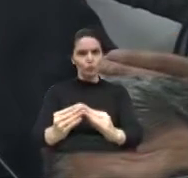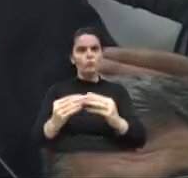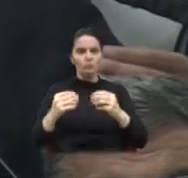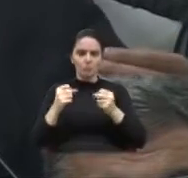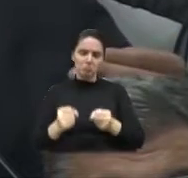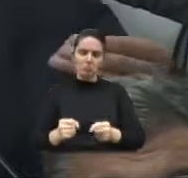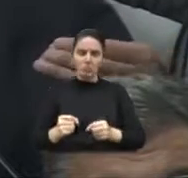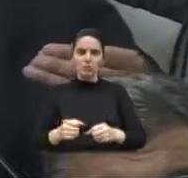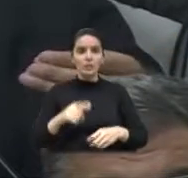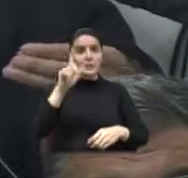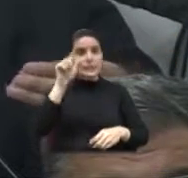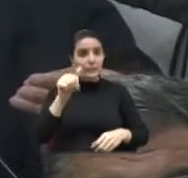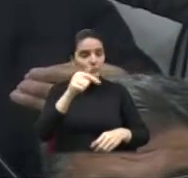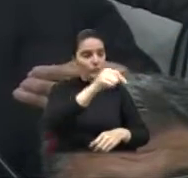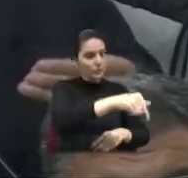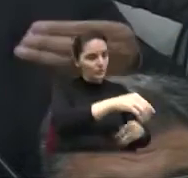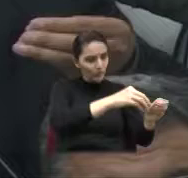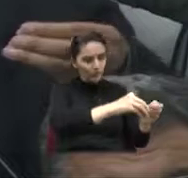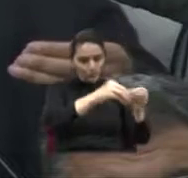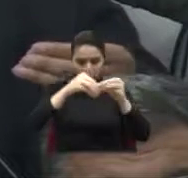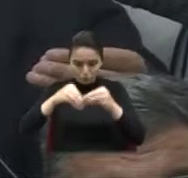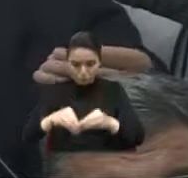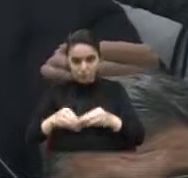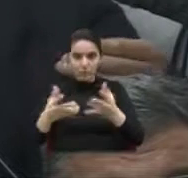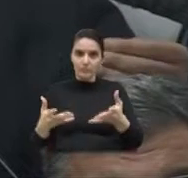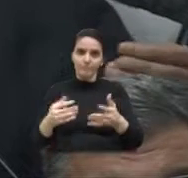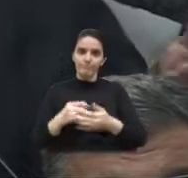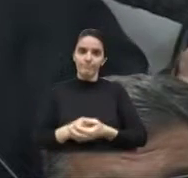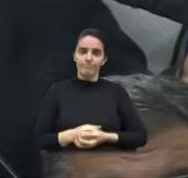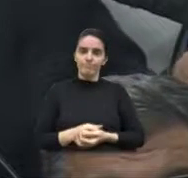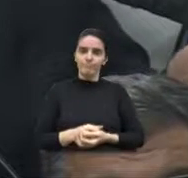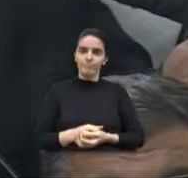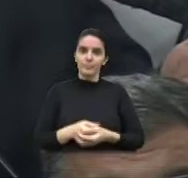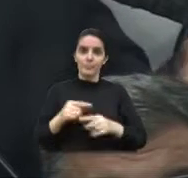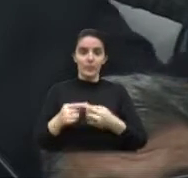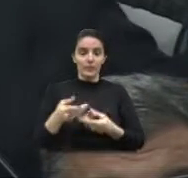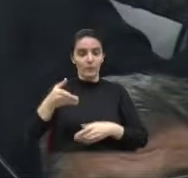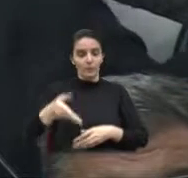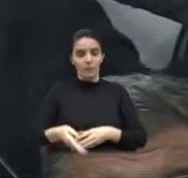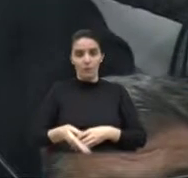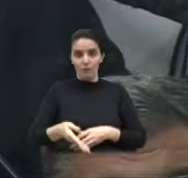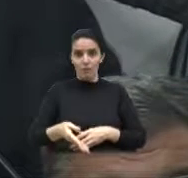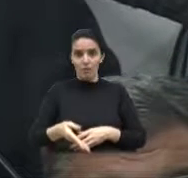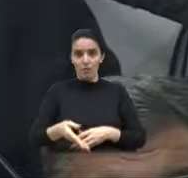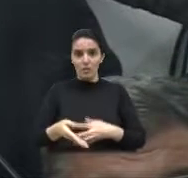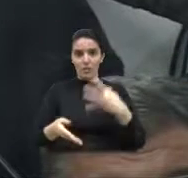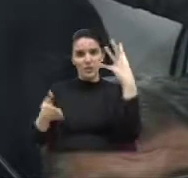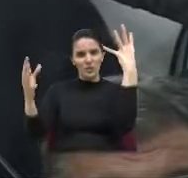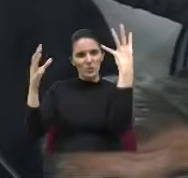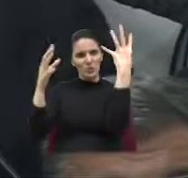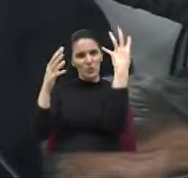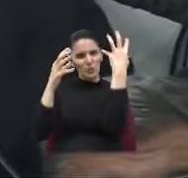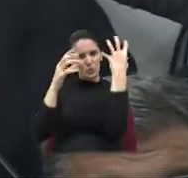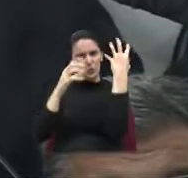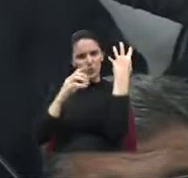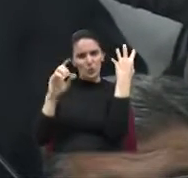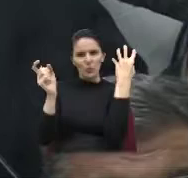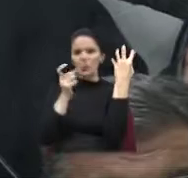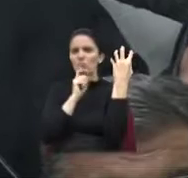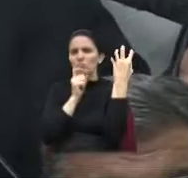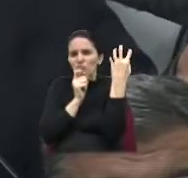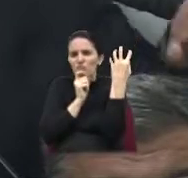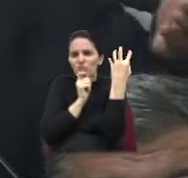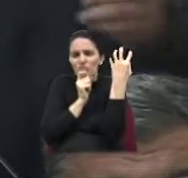novo. Porque do jeito que está, ainda bem que nós estamos... Ainda bem não, estamos no inverno, o frio vai vir intenso agora